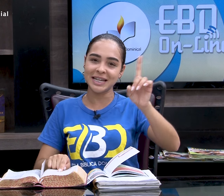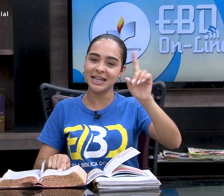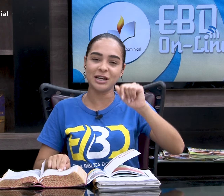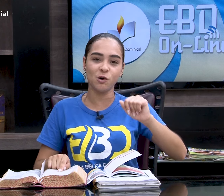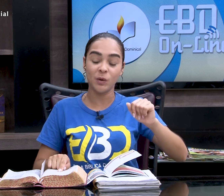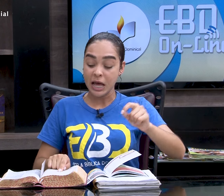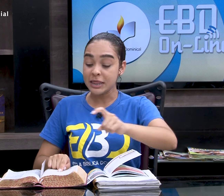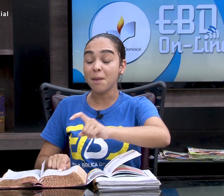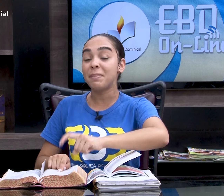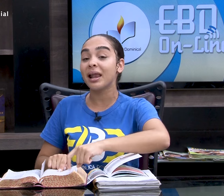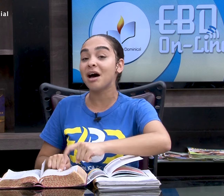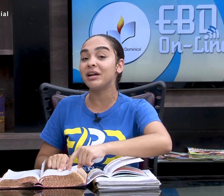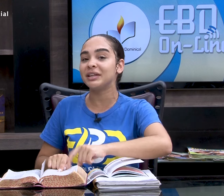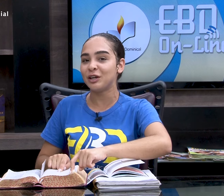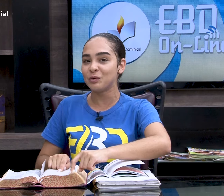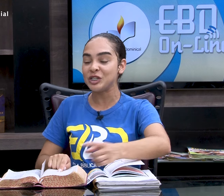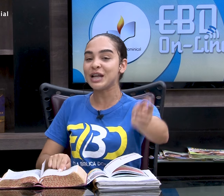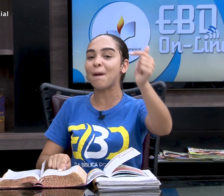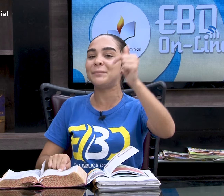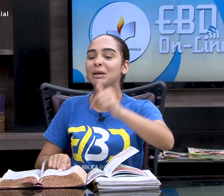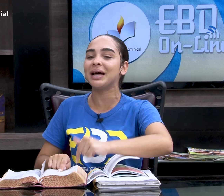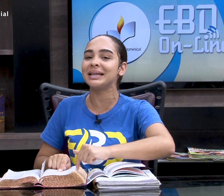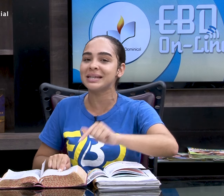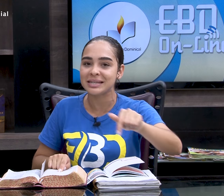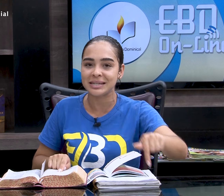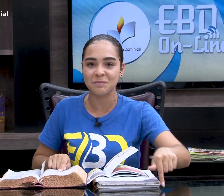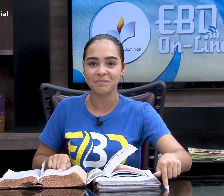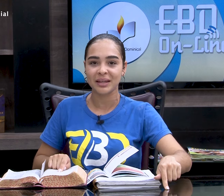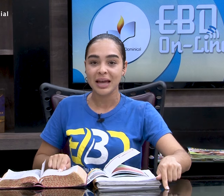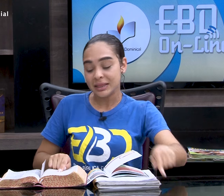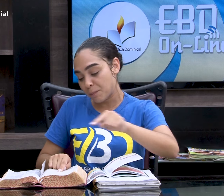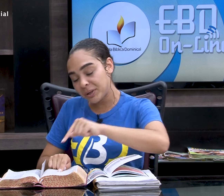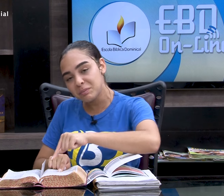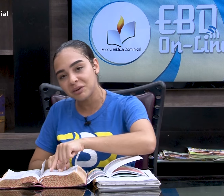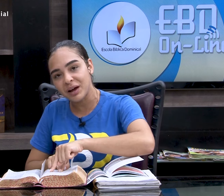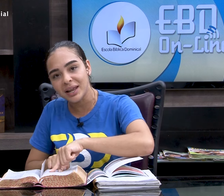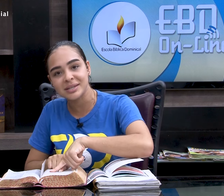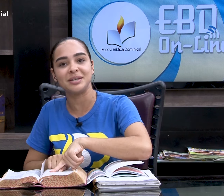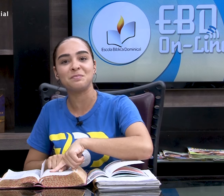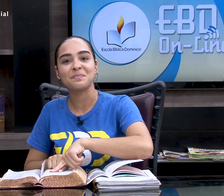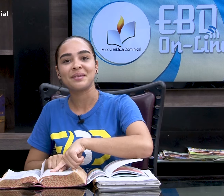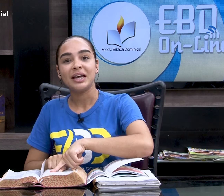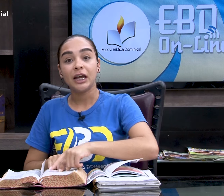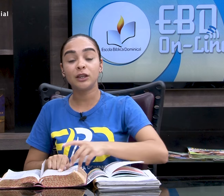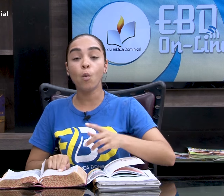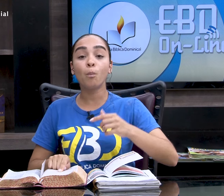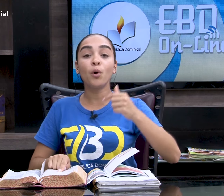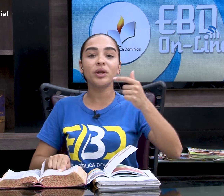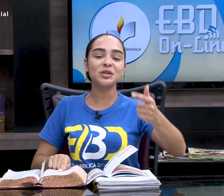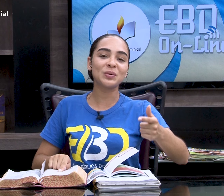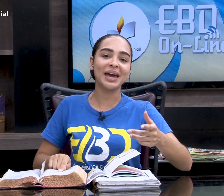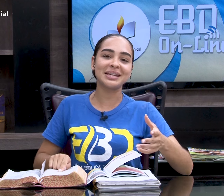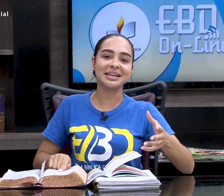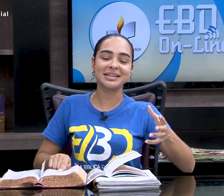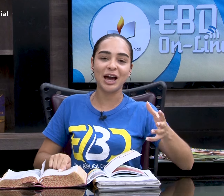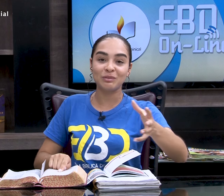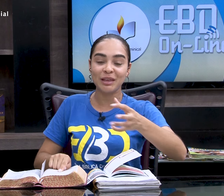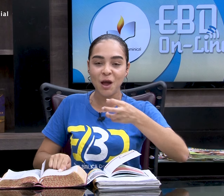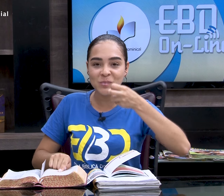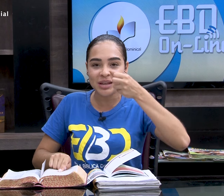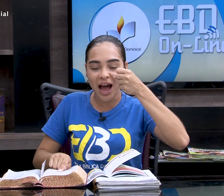não não não não na palavra de Deus na Bíblia diz assim na Bíblia fala sim então por isso que é